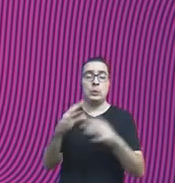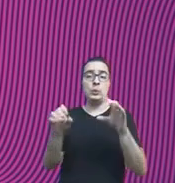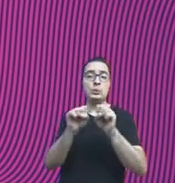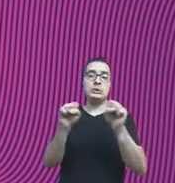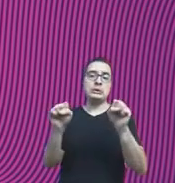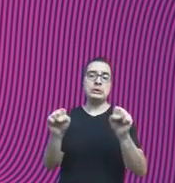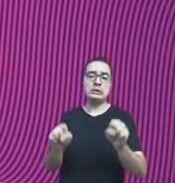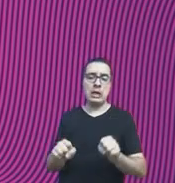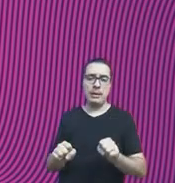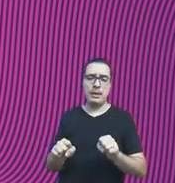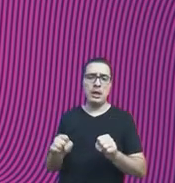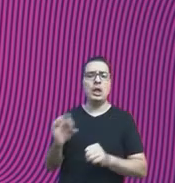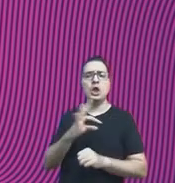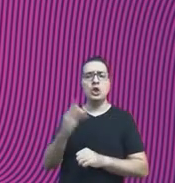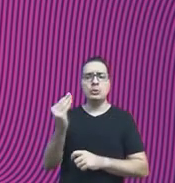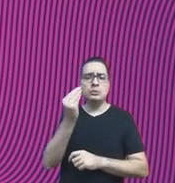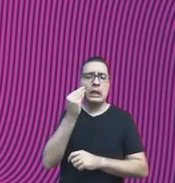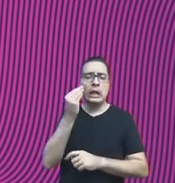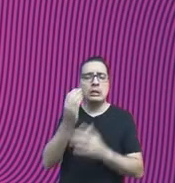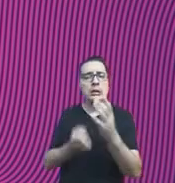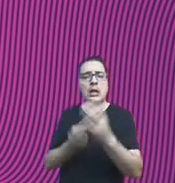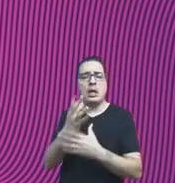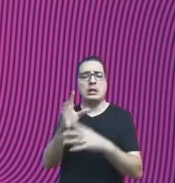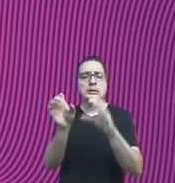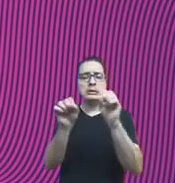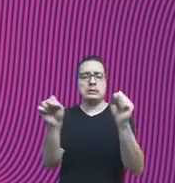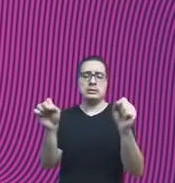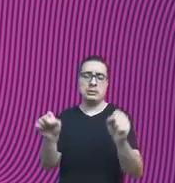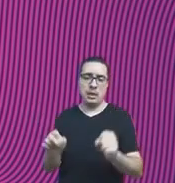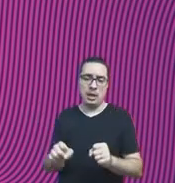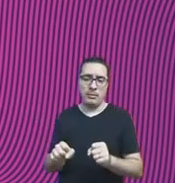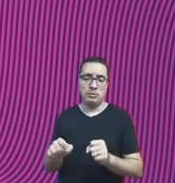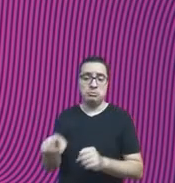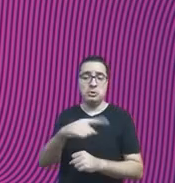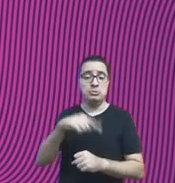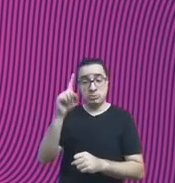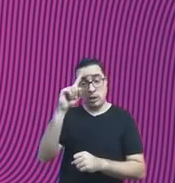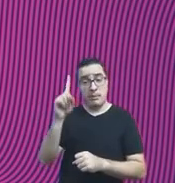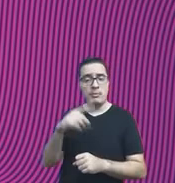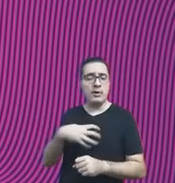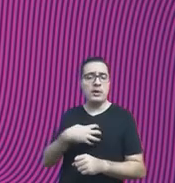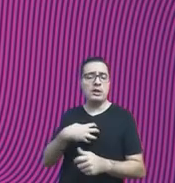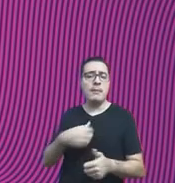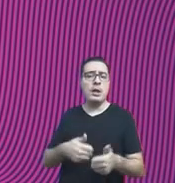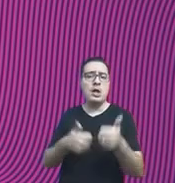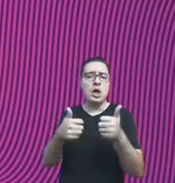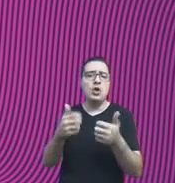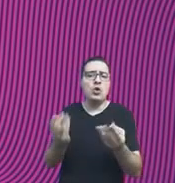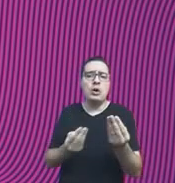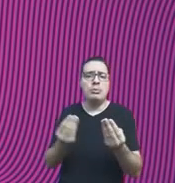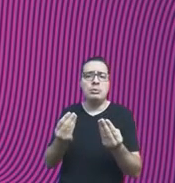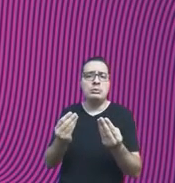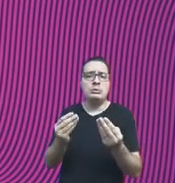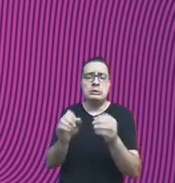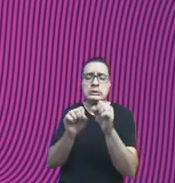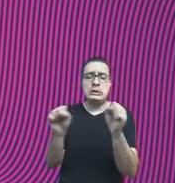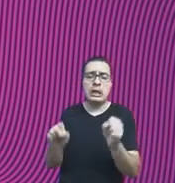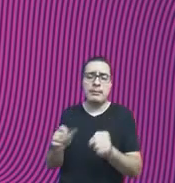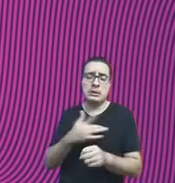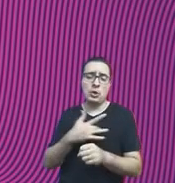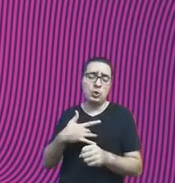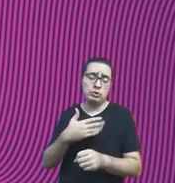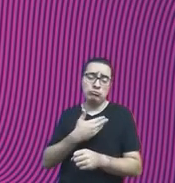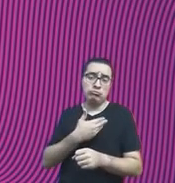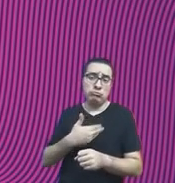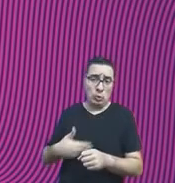tentando criar sistema. Nós não sabemos ainda a melhor forma de criar esses sistemas na saúde. Na saúde pública já é um sistema, né?